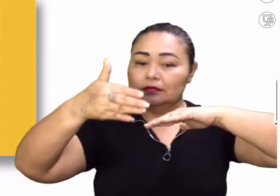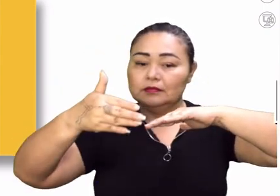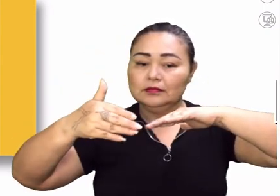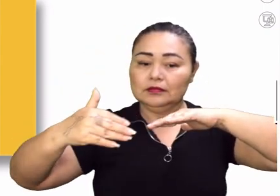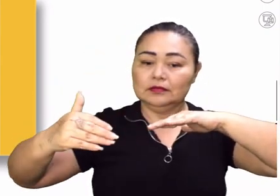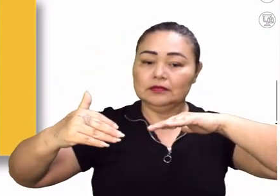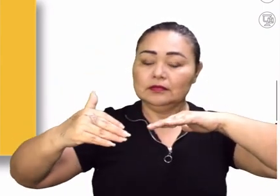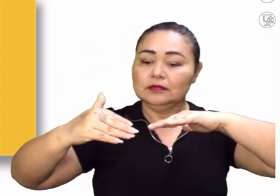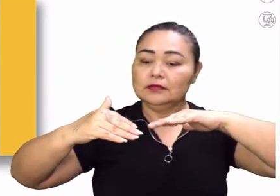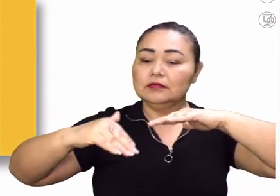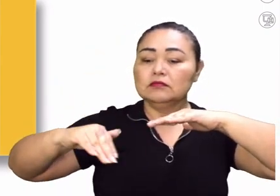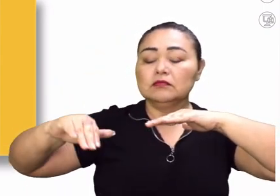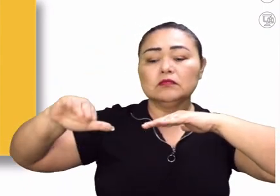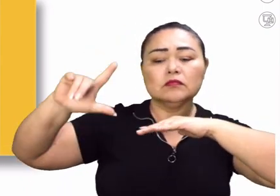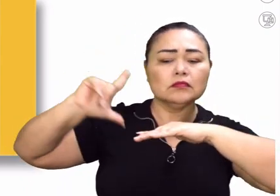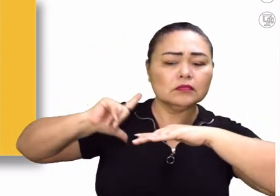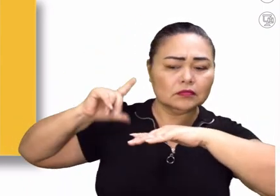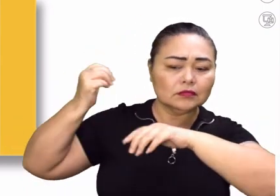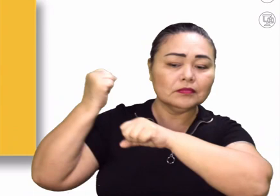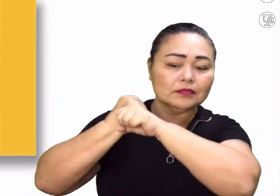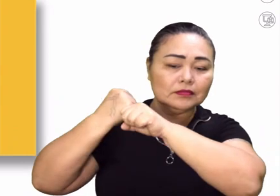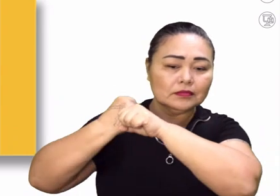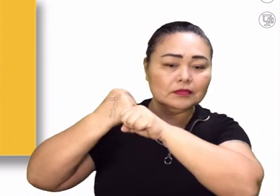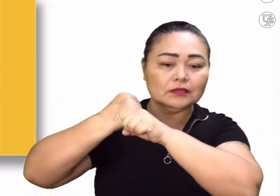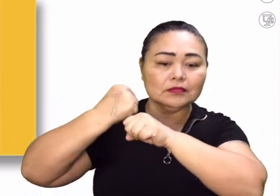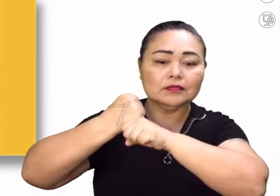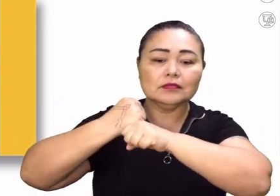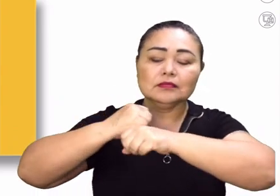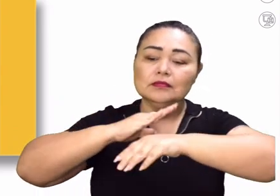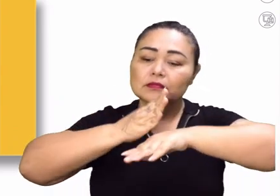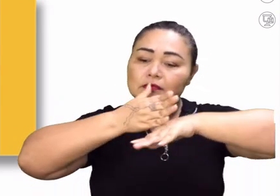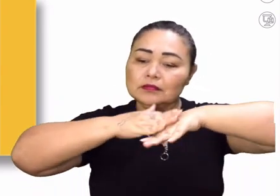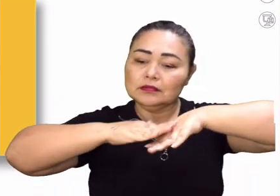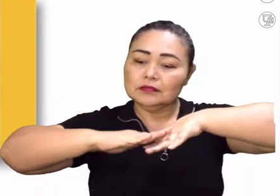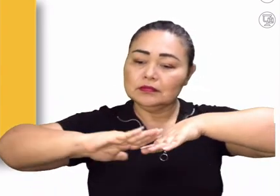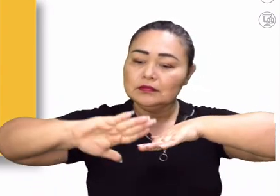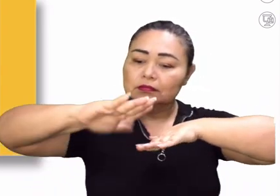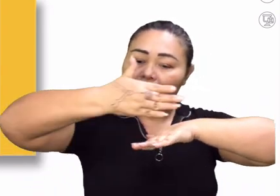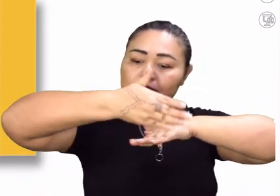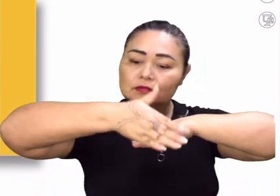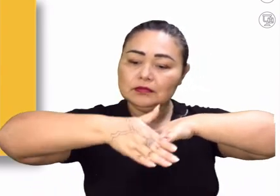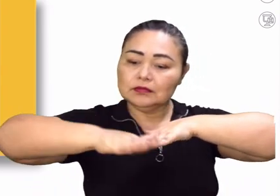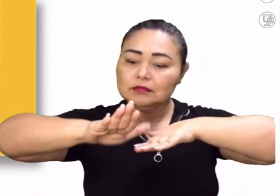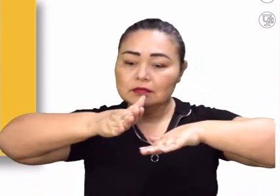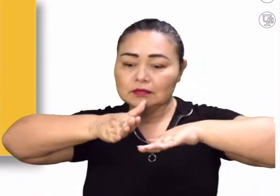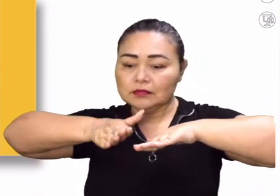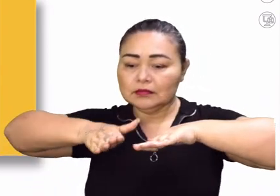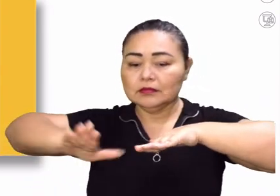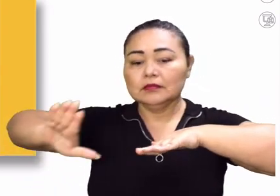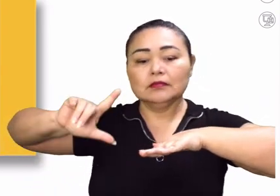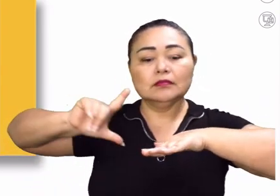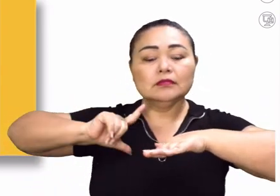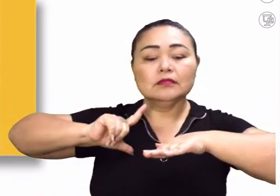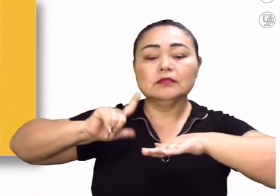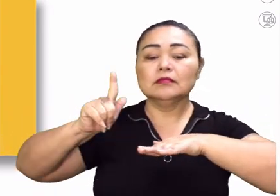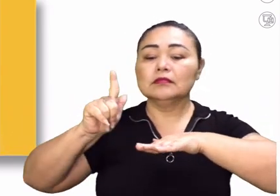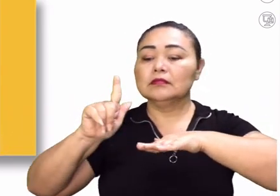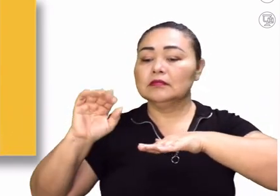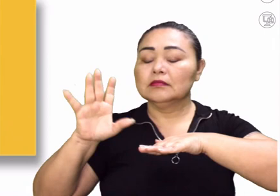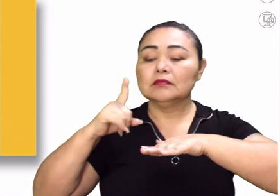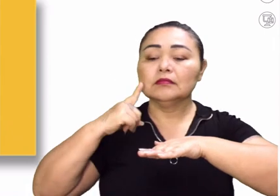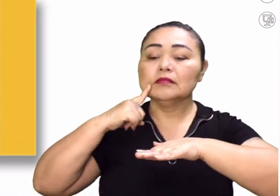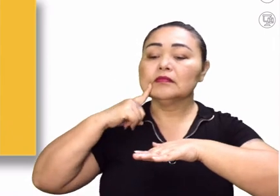dobramentos antigos bacias sedimentares Geologia